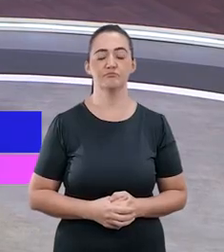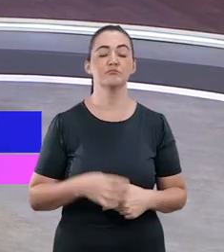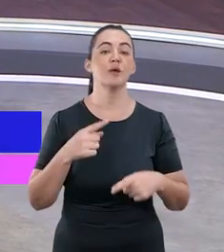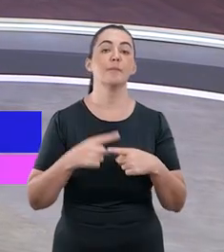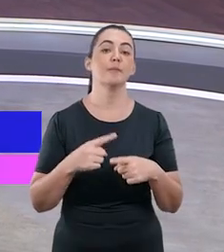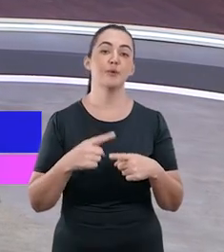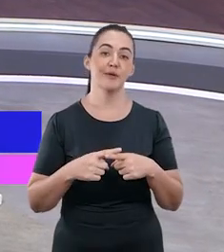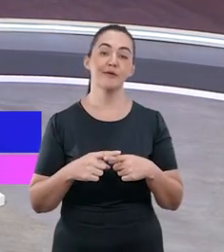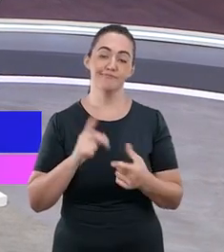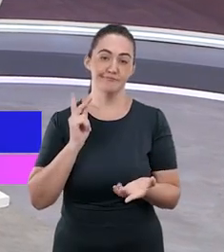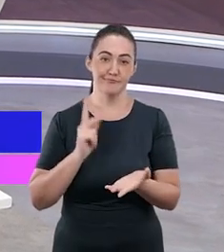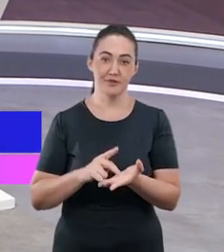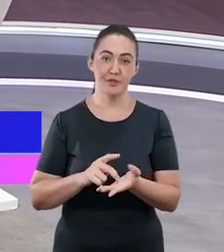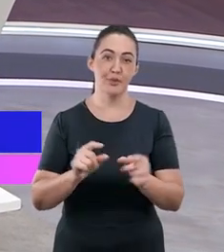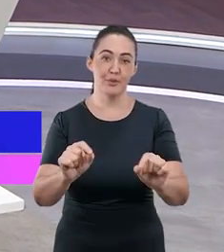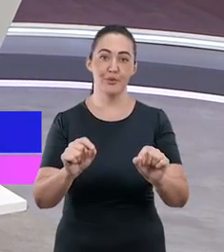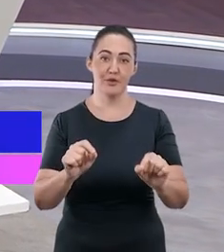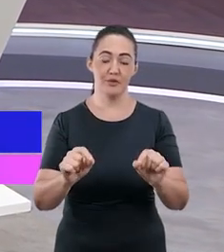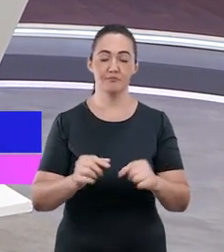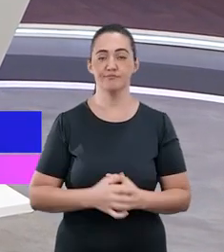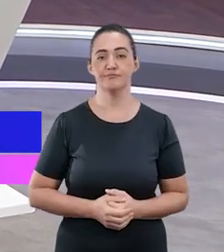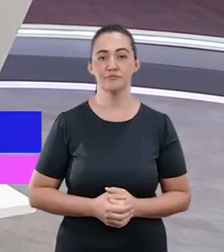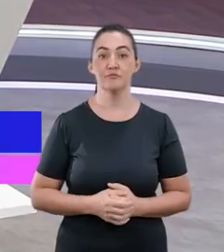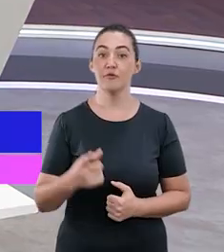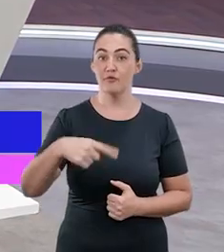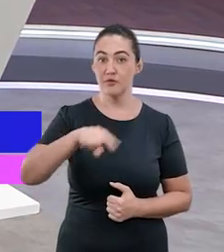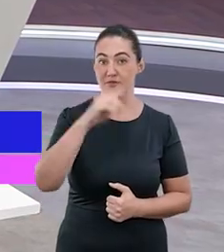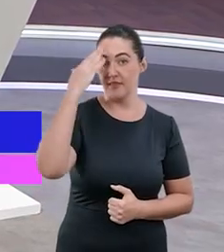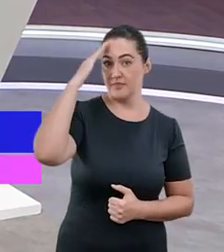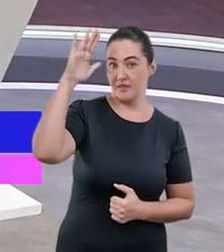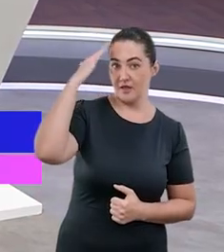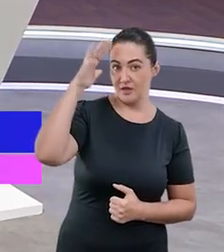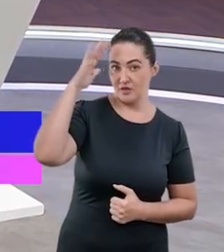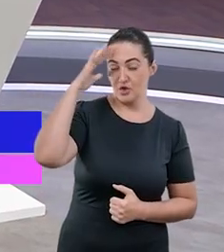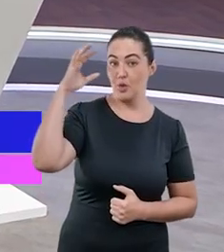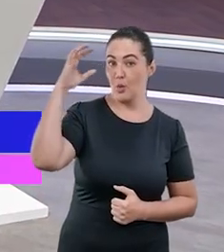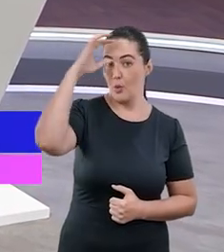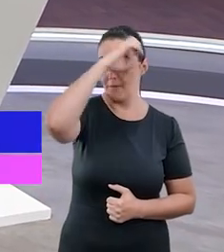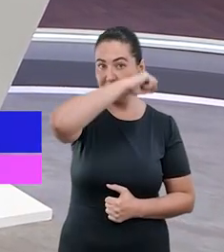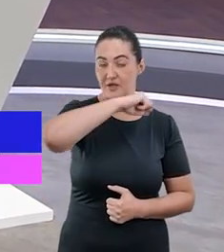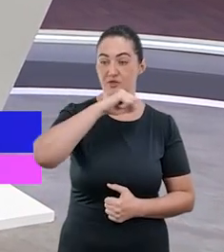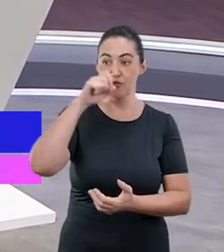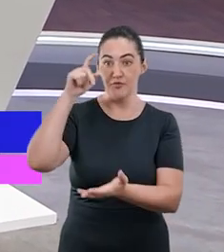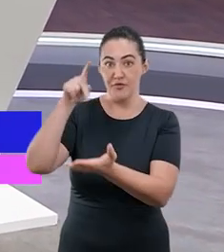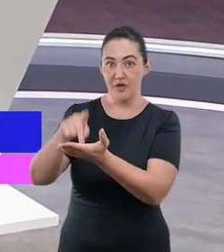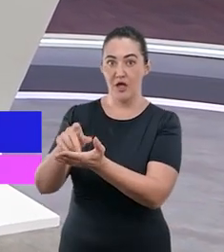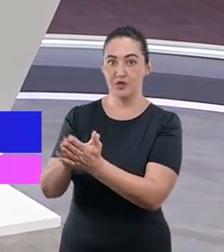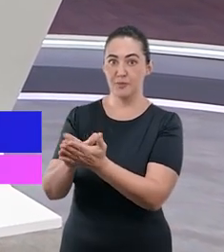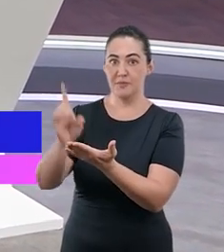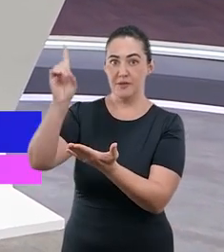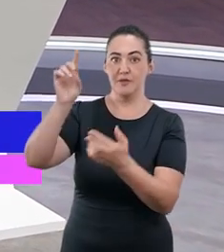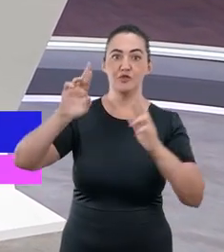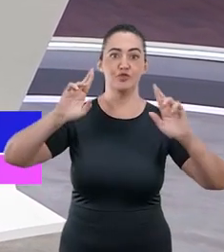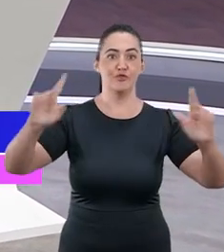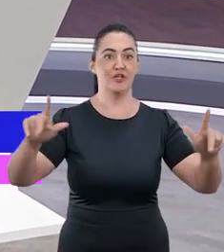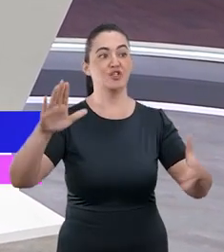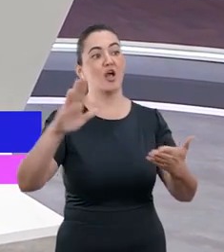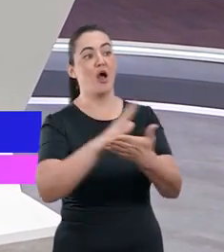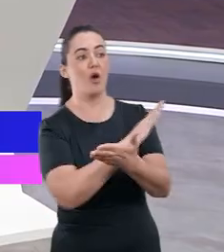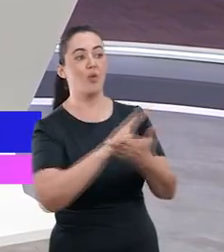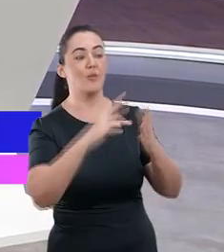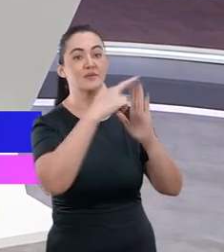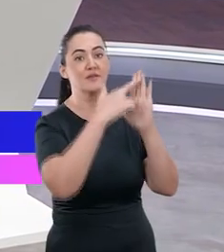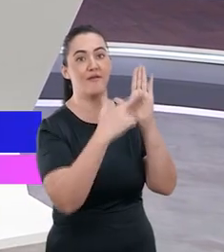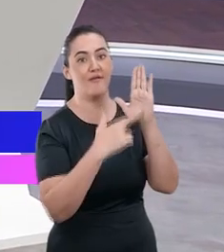Porque, meus amigos, quando você entende e compreende esta verdade, você então abraça a